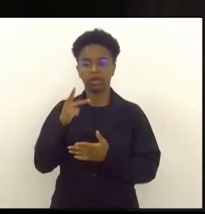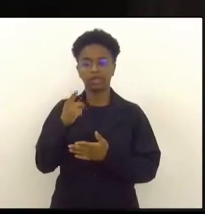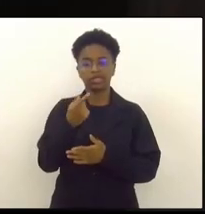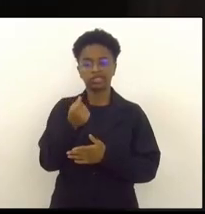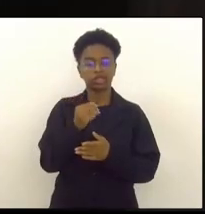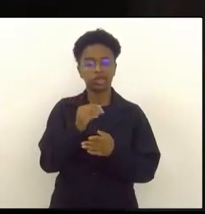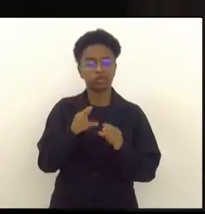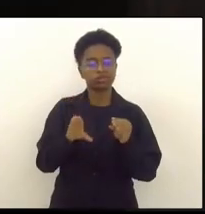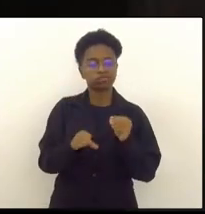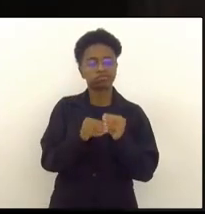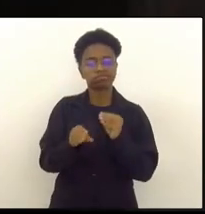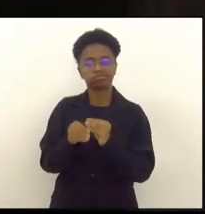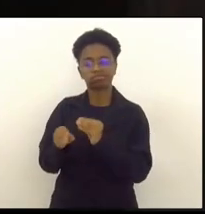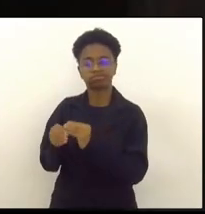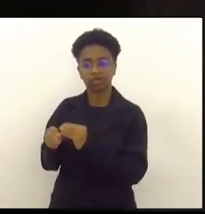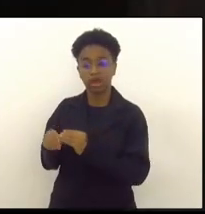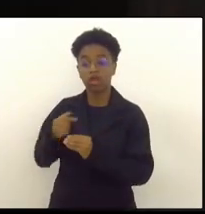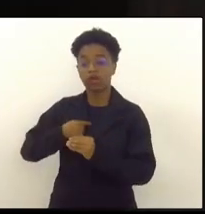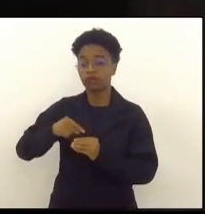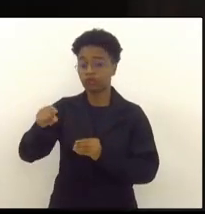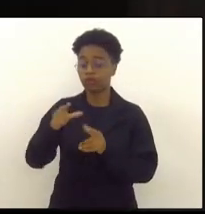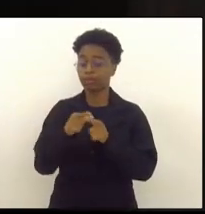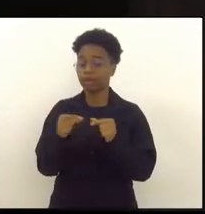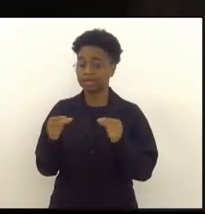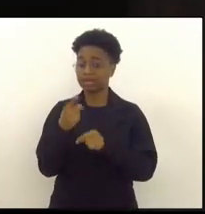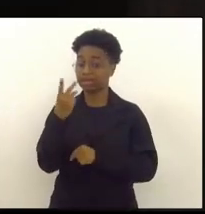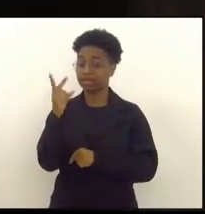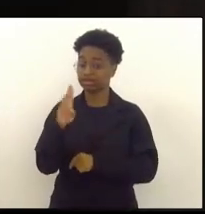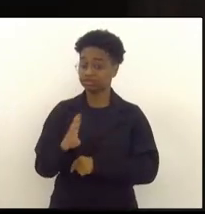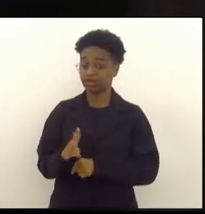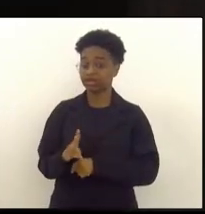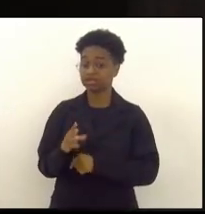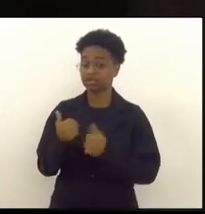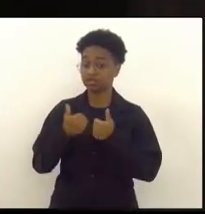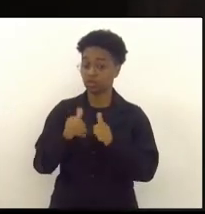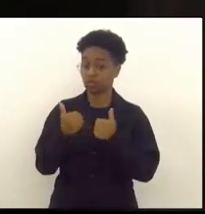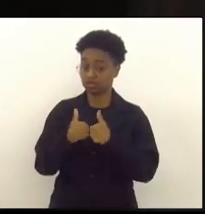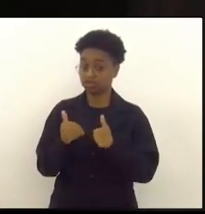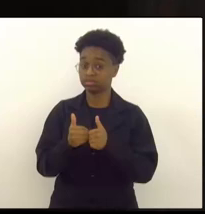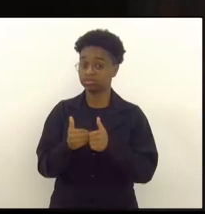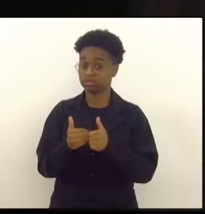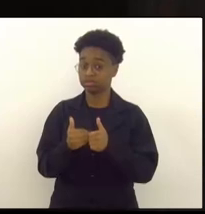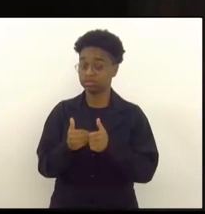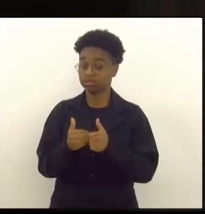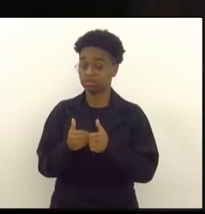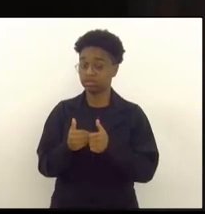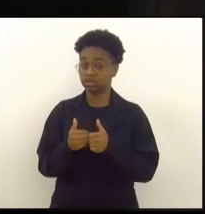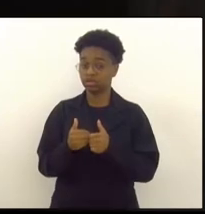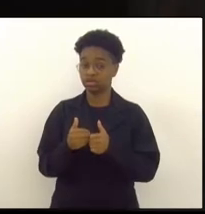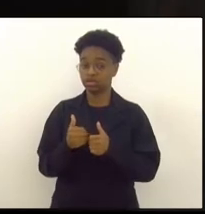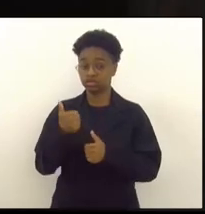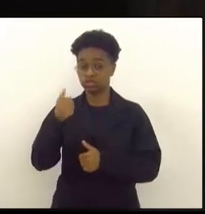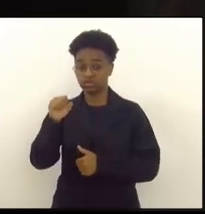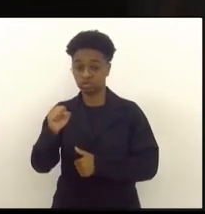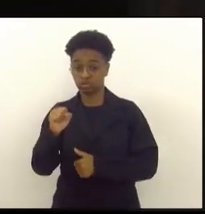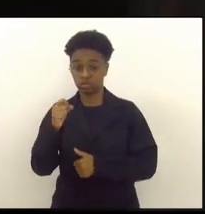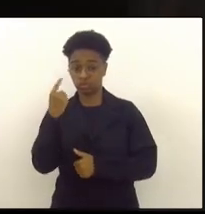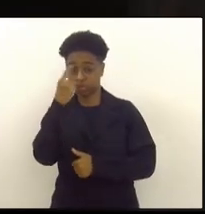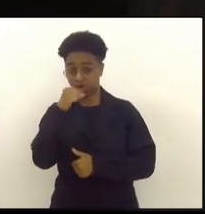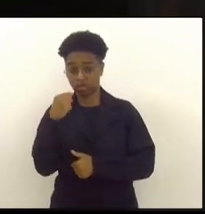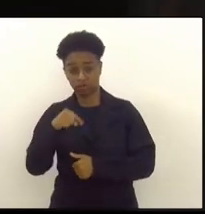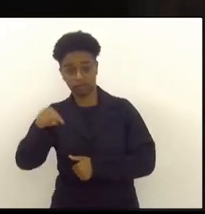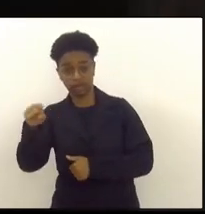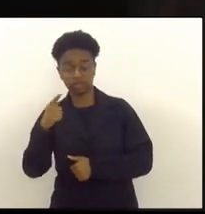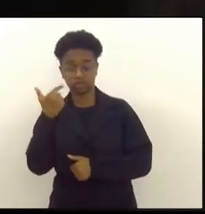vaquinha o pessoal foi a Brasília 3 vezes, a Brasília de ônibus. Oh, era 18 para ir, 18 para voltar, e teve uma vez